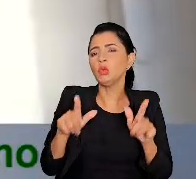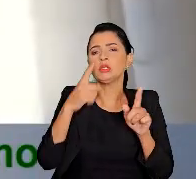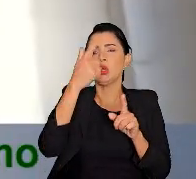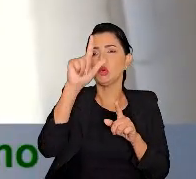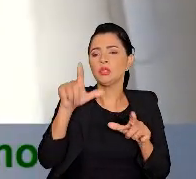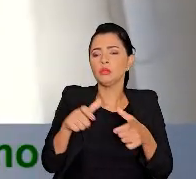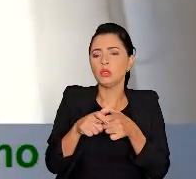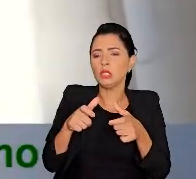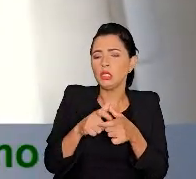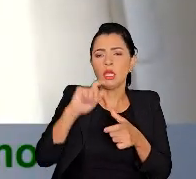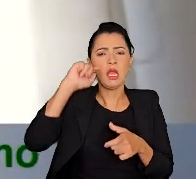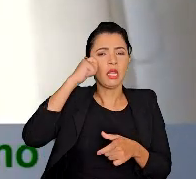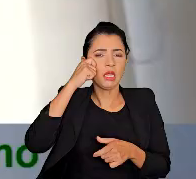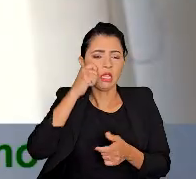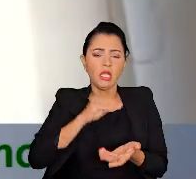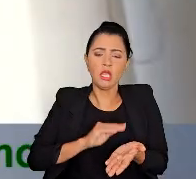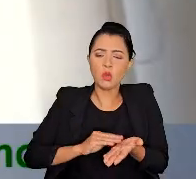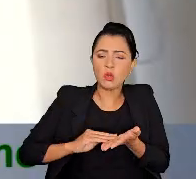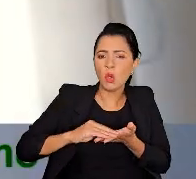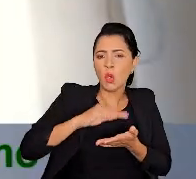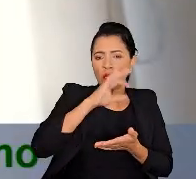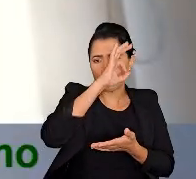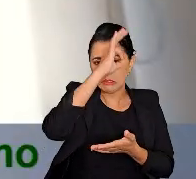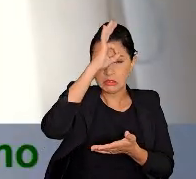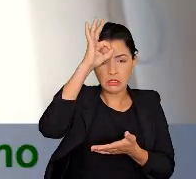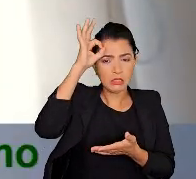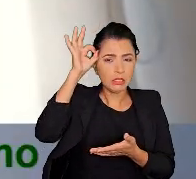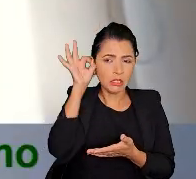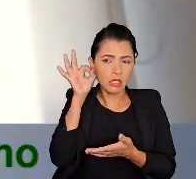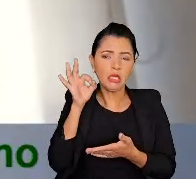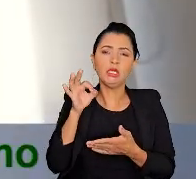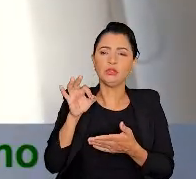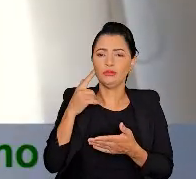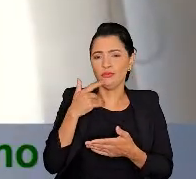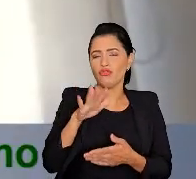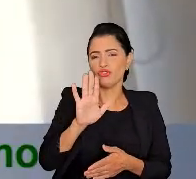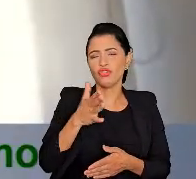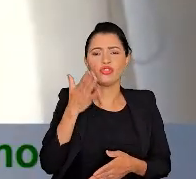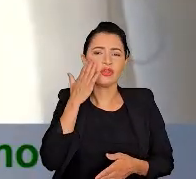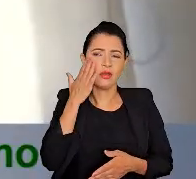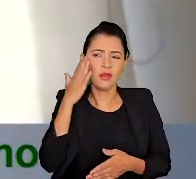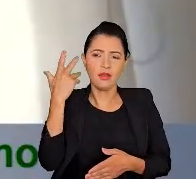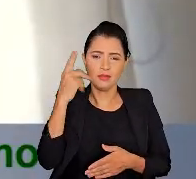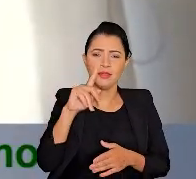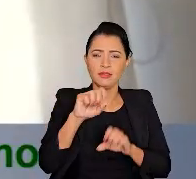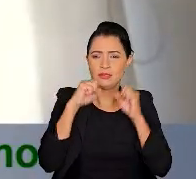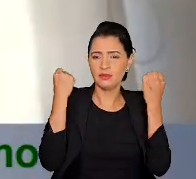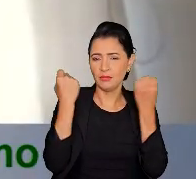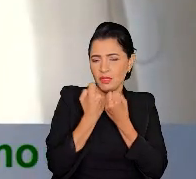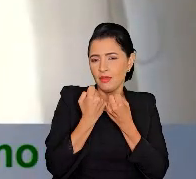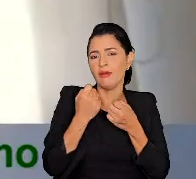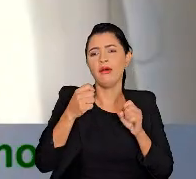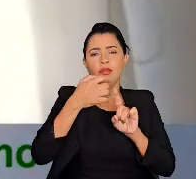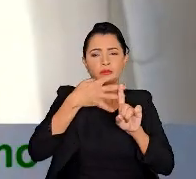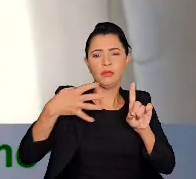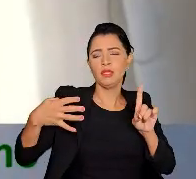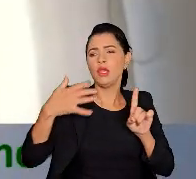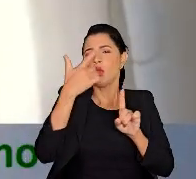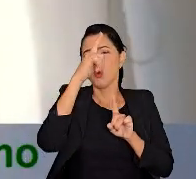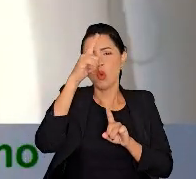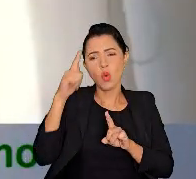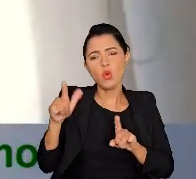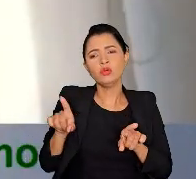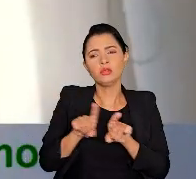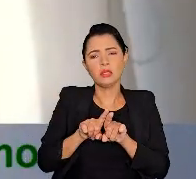como tem sido neste seminário tão bem concebido pela EMAG, LGBTs e outras